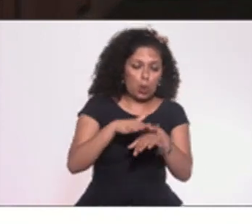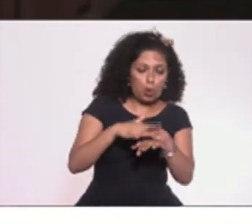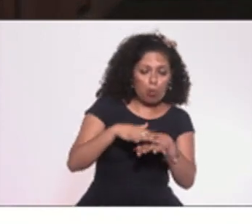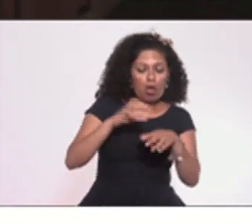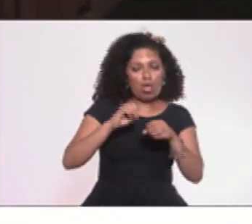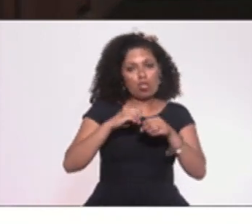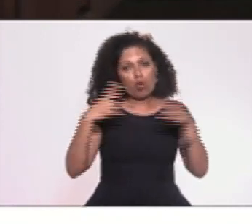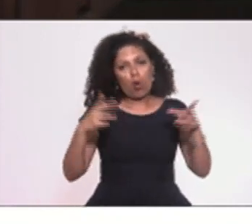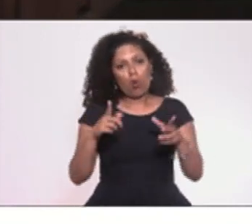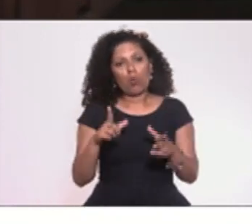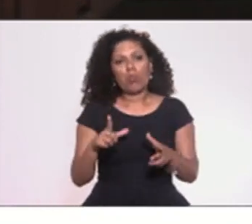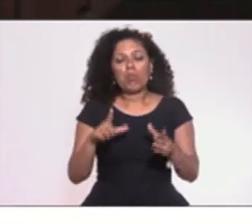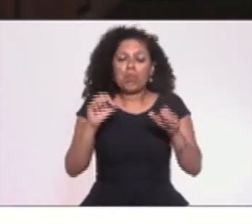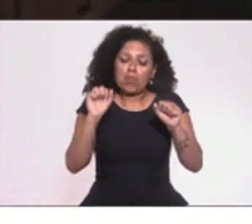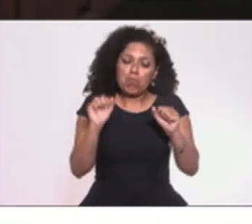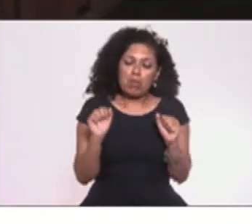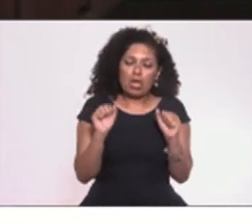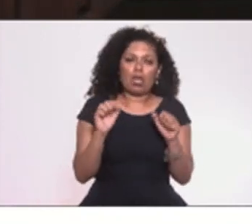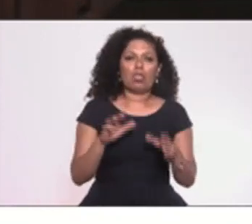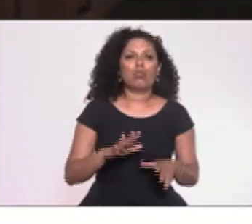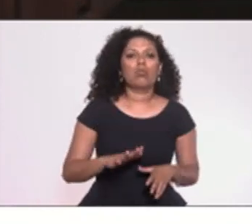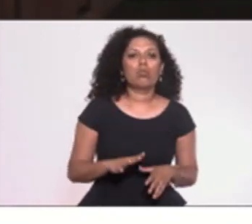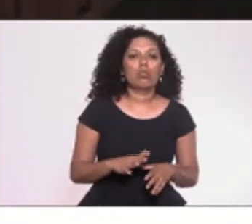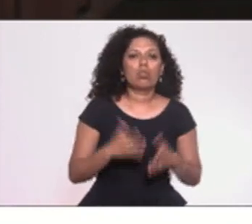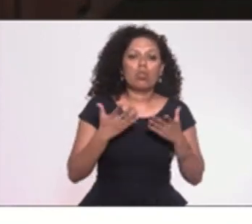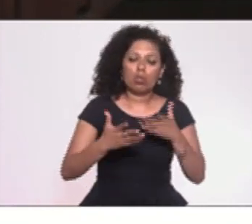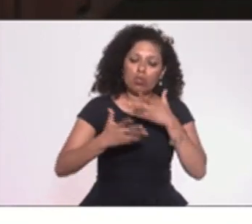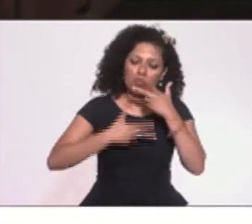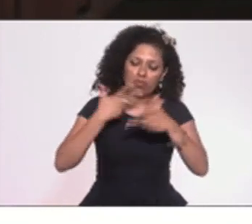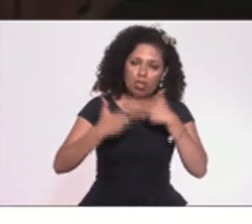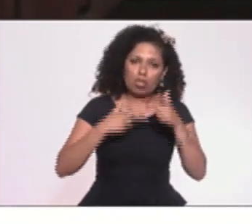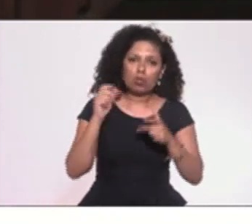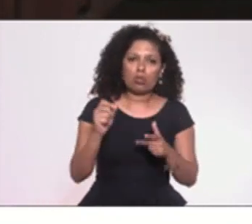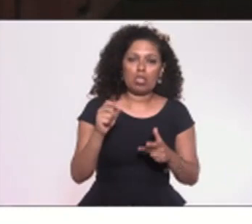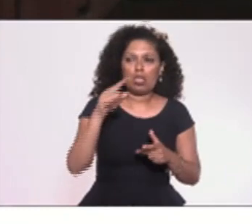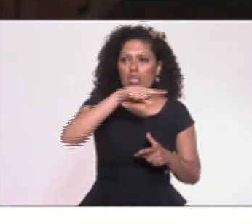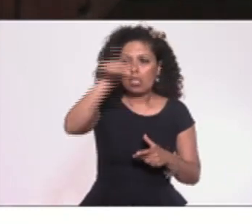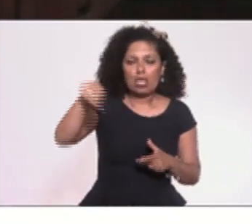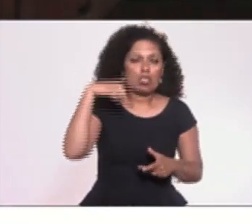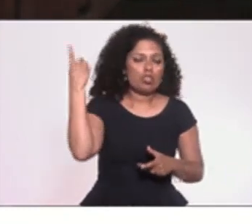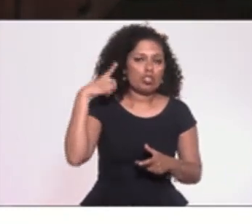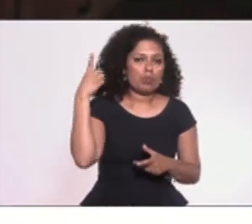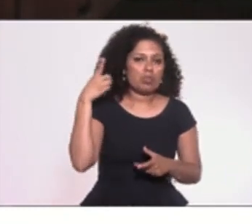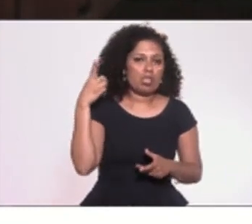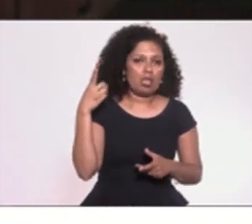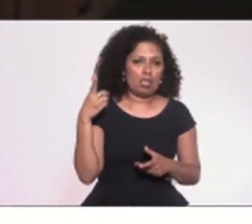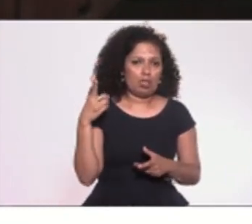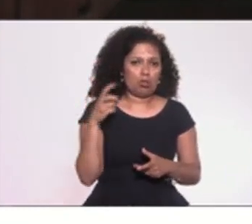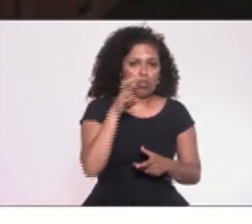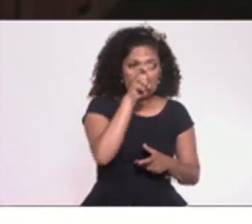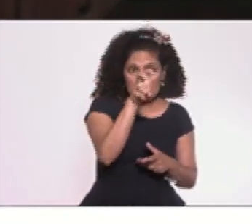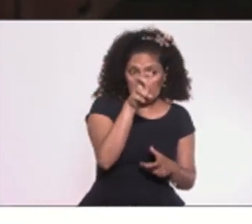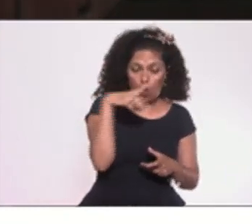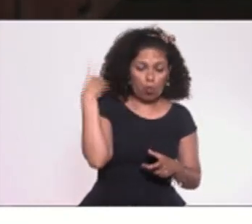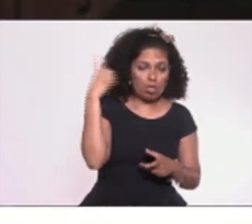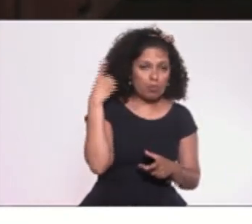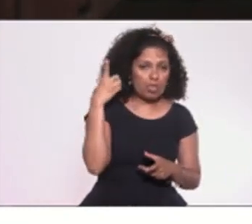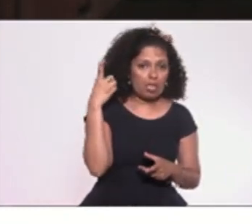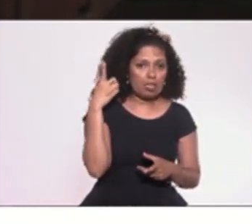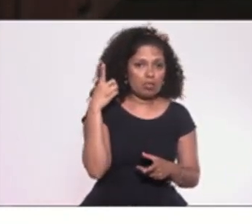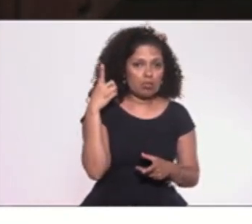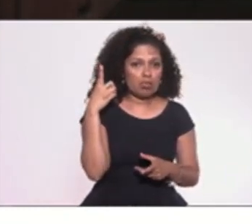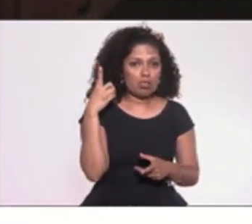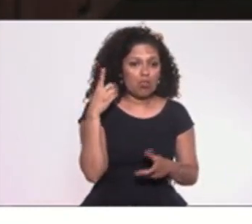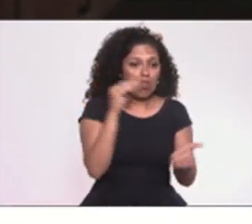autorizada. Então, senhor presidente, estou dizendo e afirmando que os parlamentares, esses 5 parlamentares,